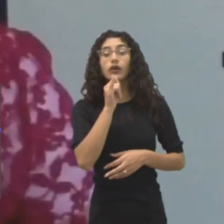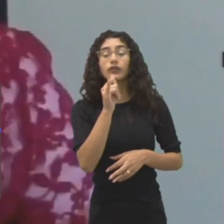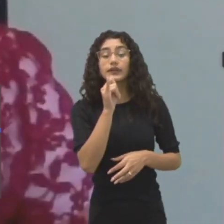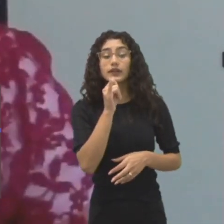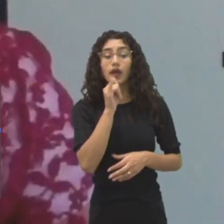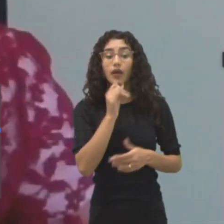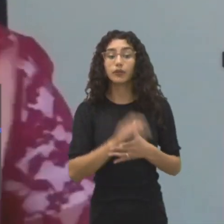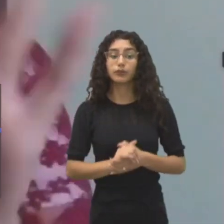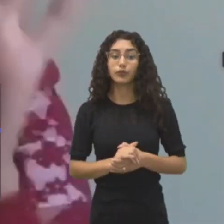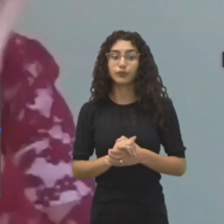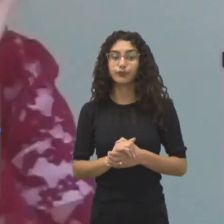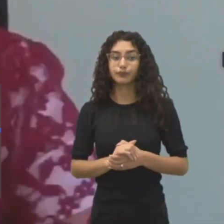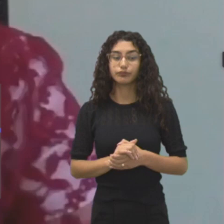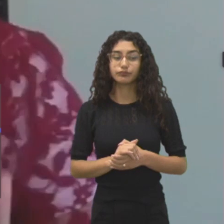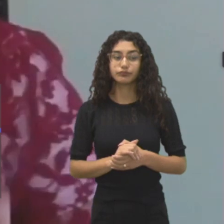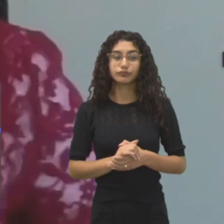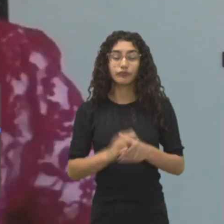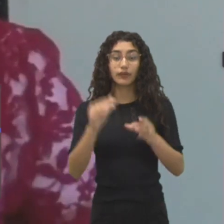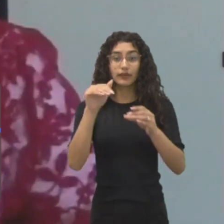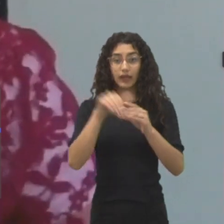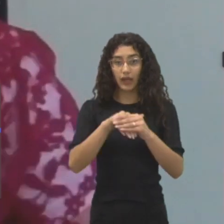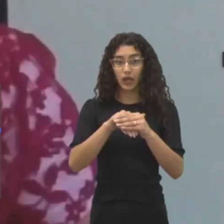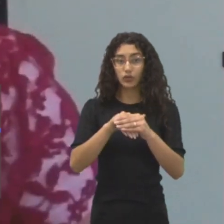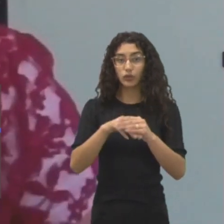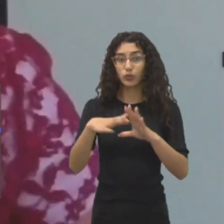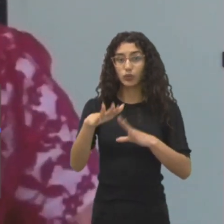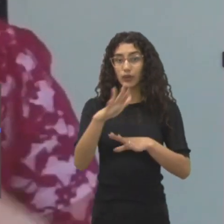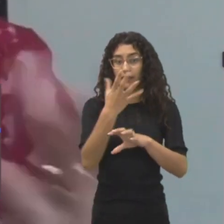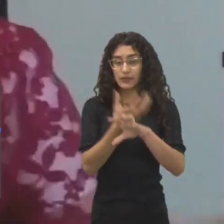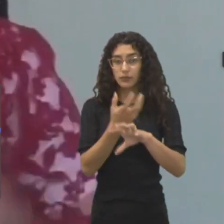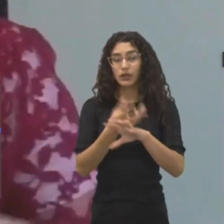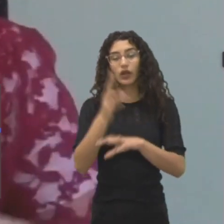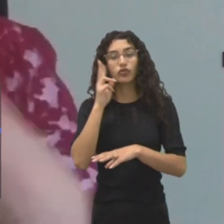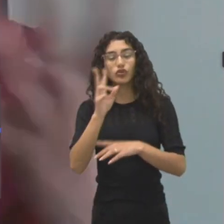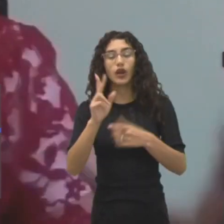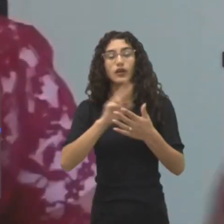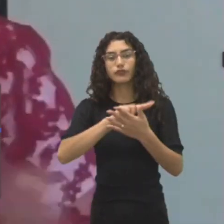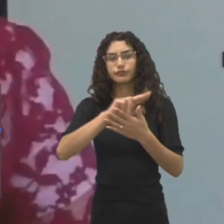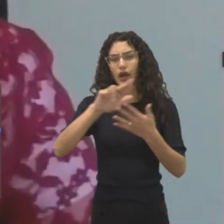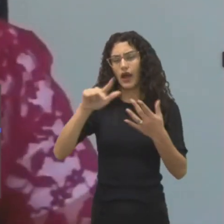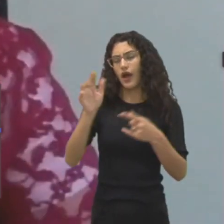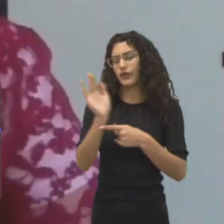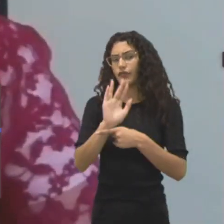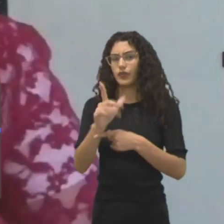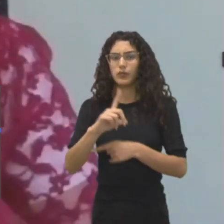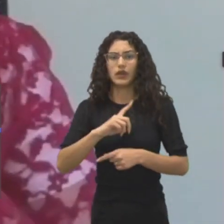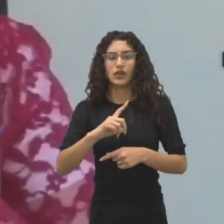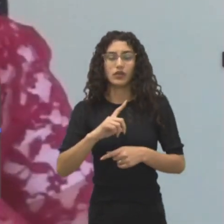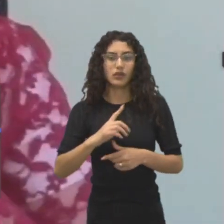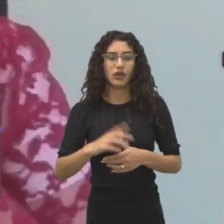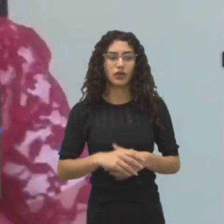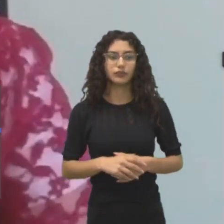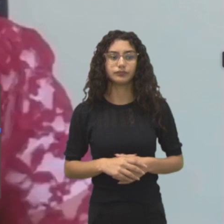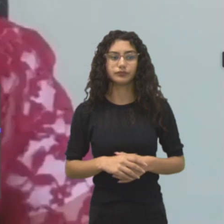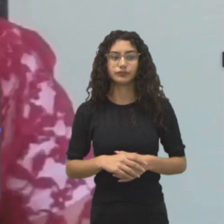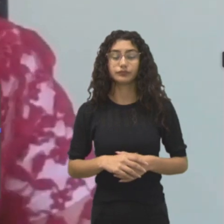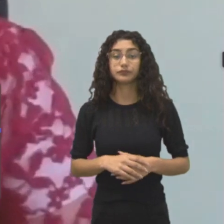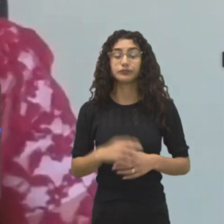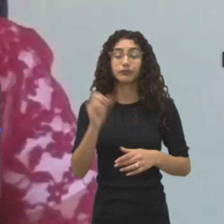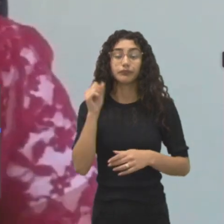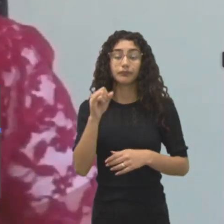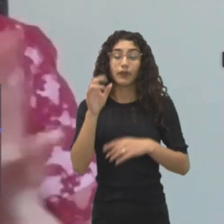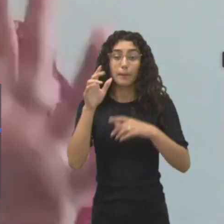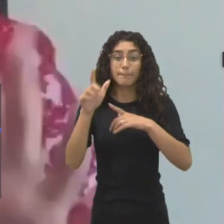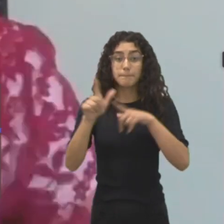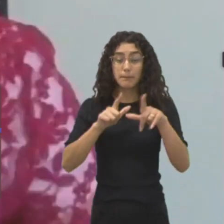assim dentro da área de história, que são vários filmes, né? Isso é um acervo até riquíssimo se você quer trabalhar